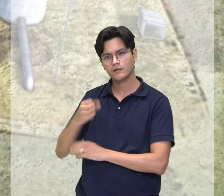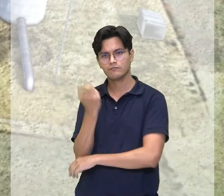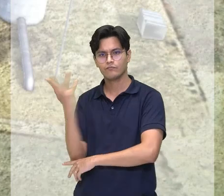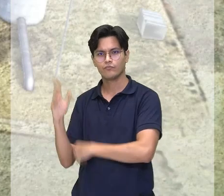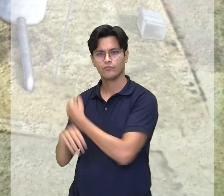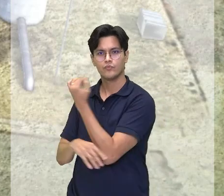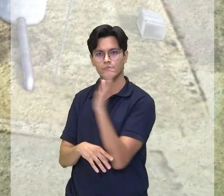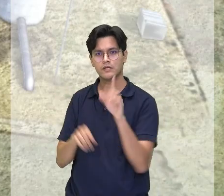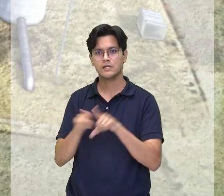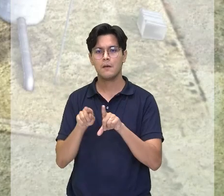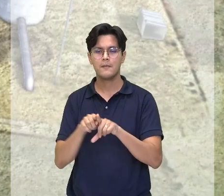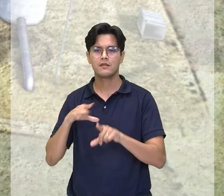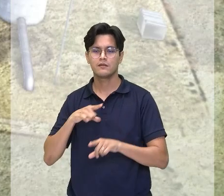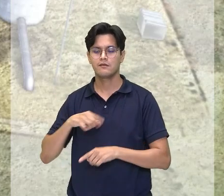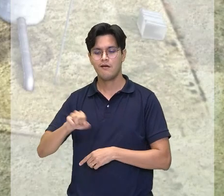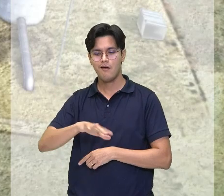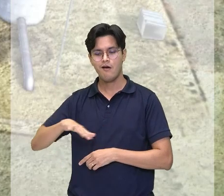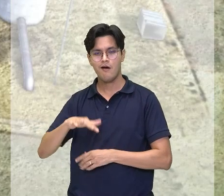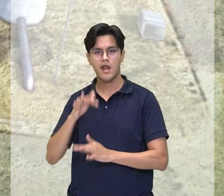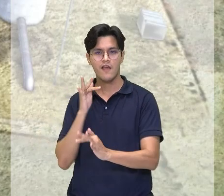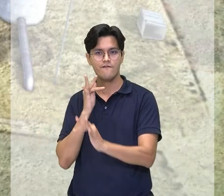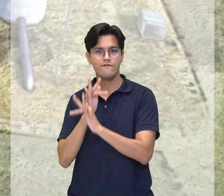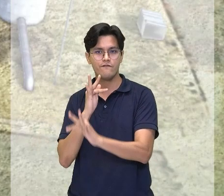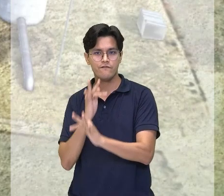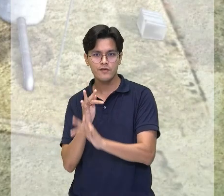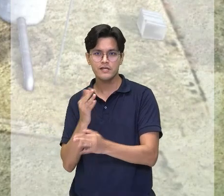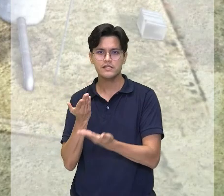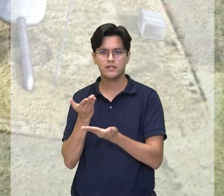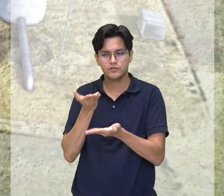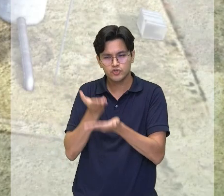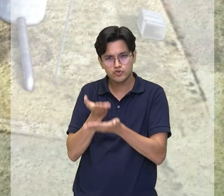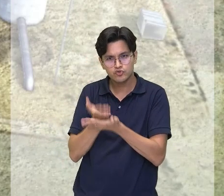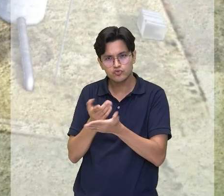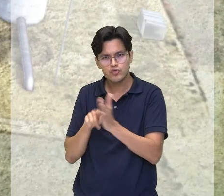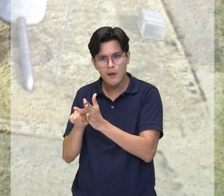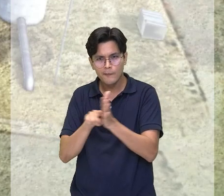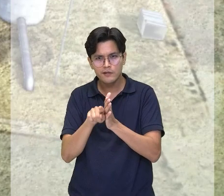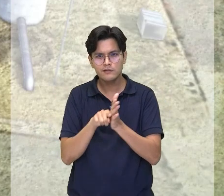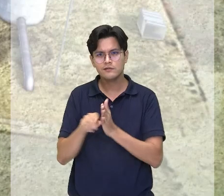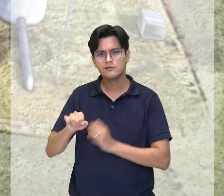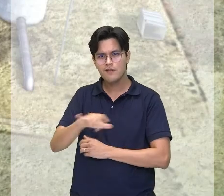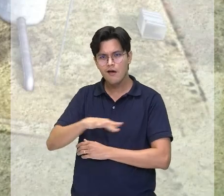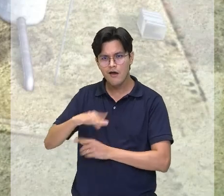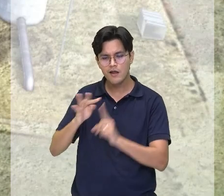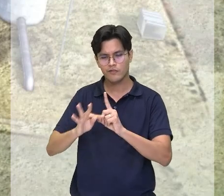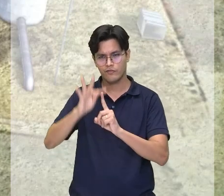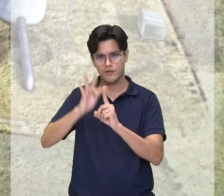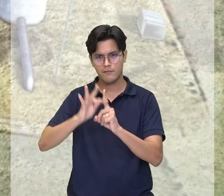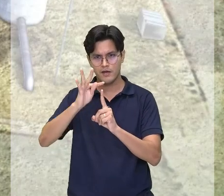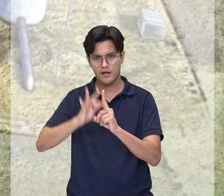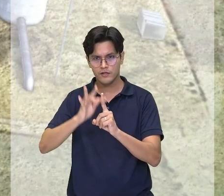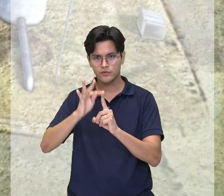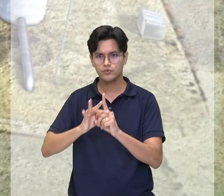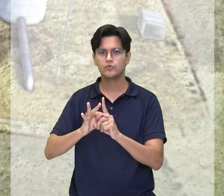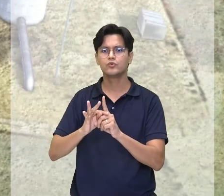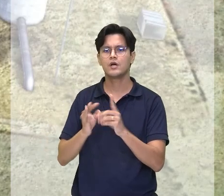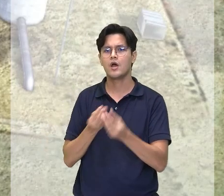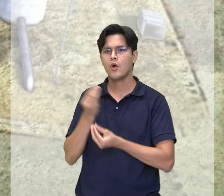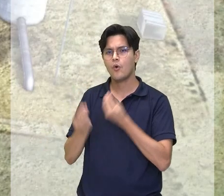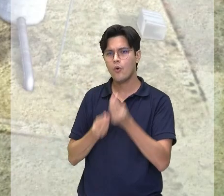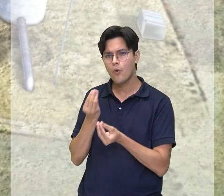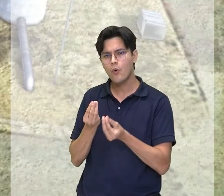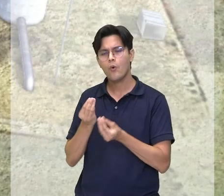com estudo ali das temperaturas, onde cada um vai ter o seu ponto de troca, né,